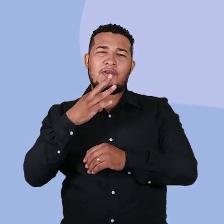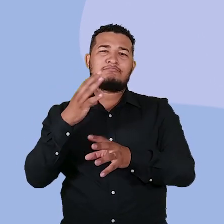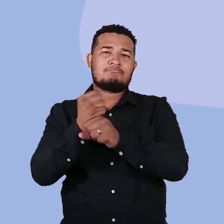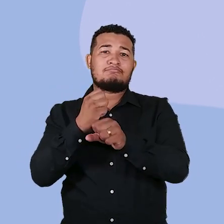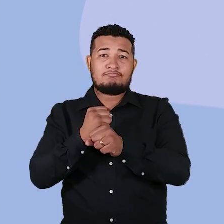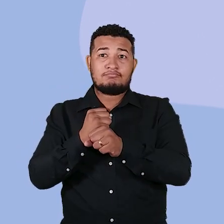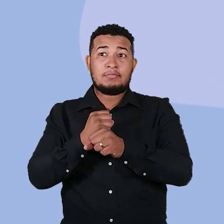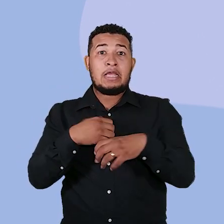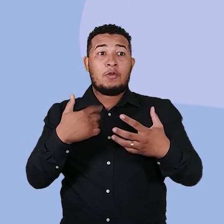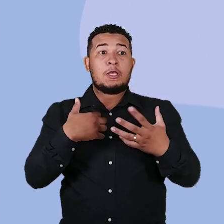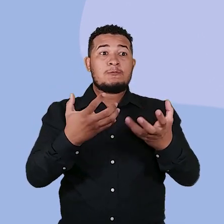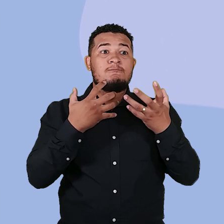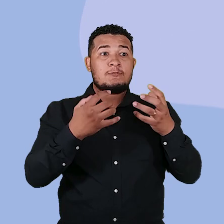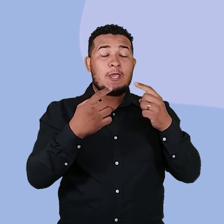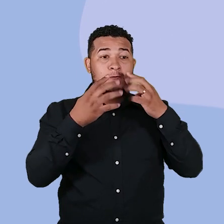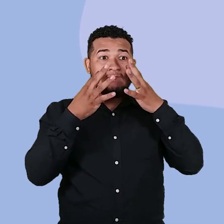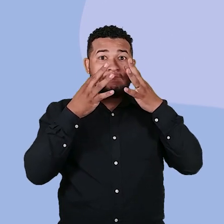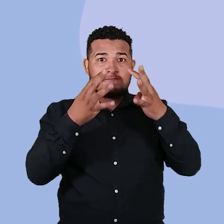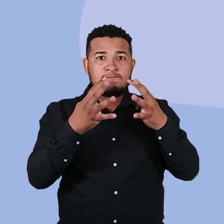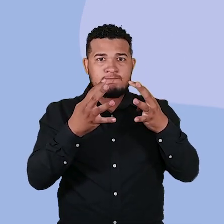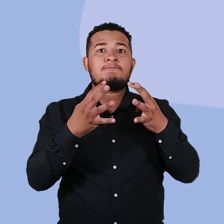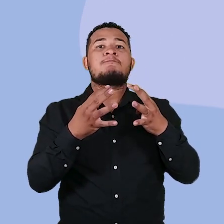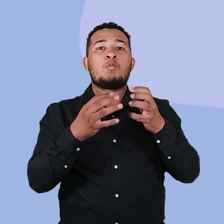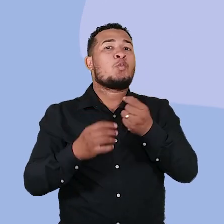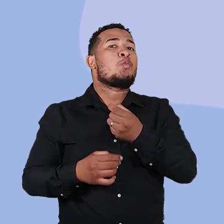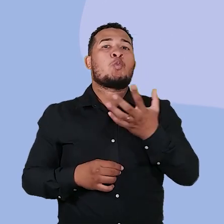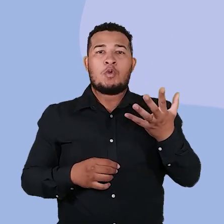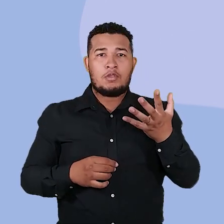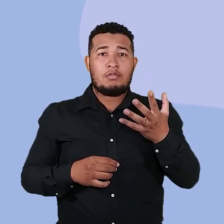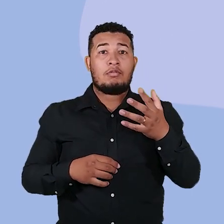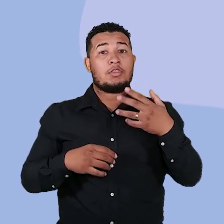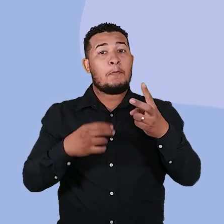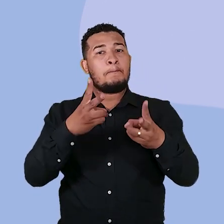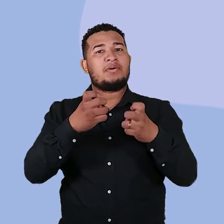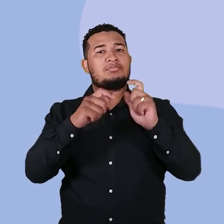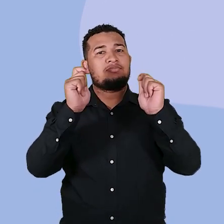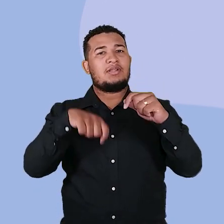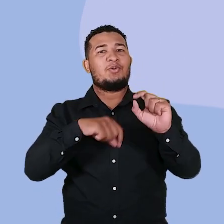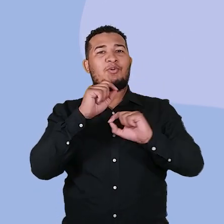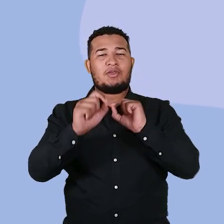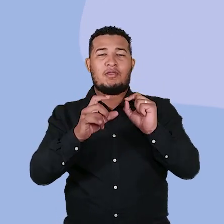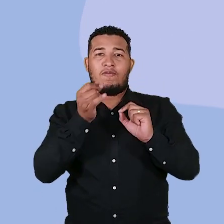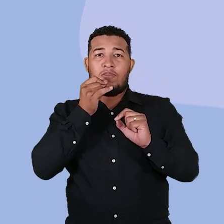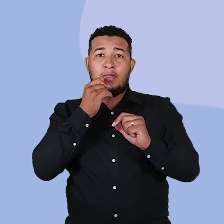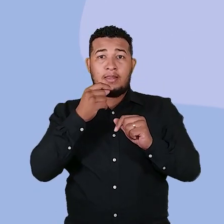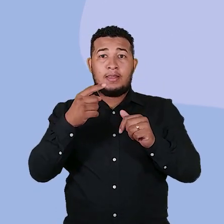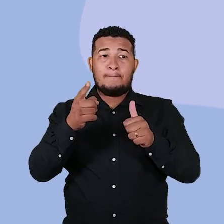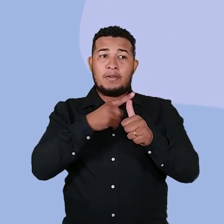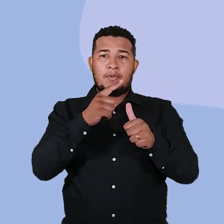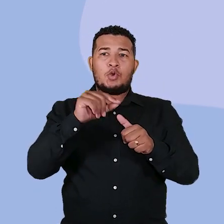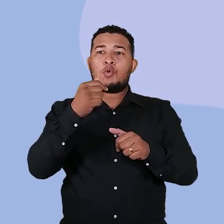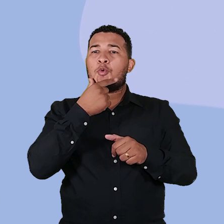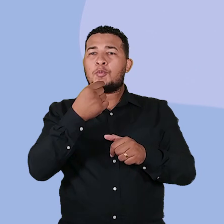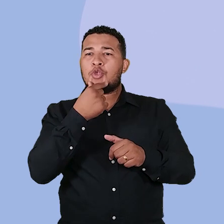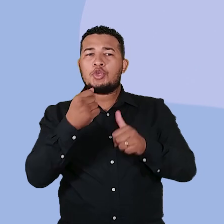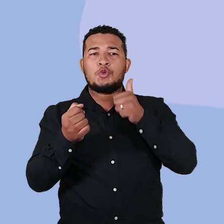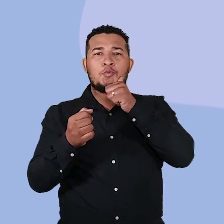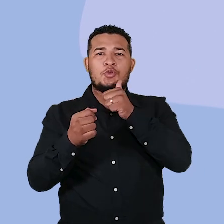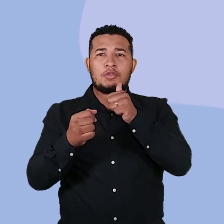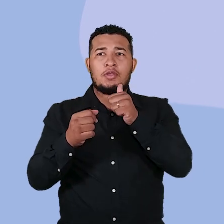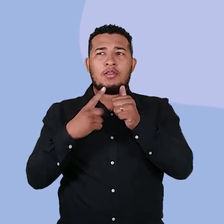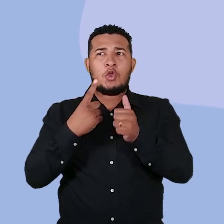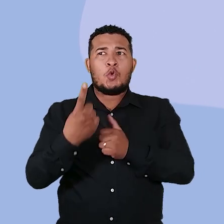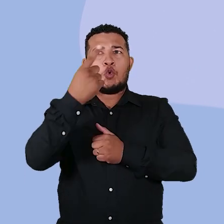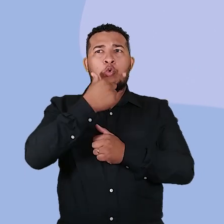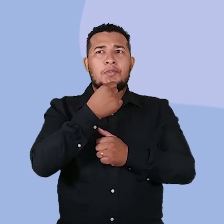segunda pergunta quantas opções se interessam nesse caso nós vamos observar o seguinte aqui ó na primeira opção